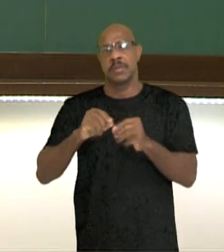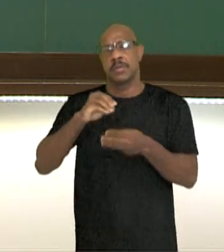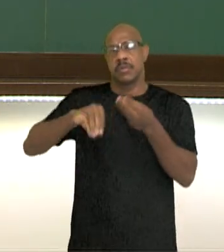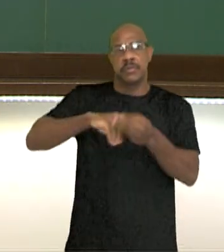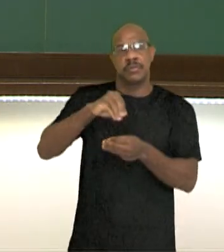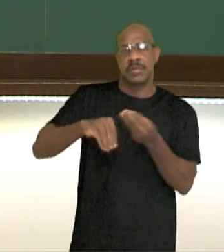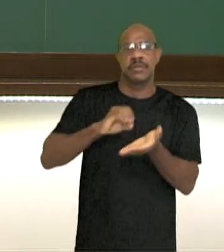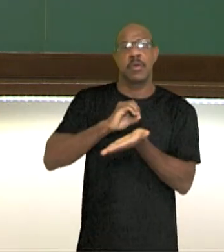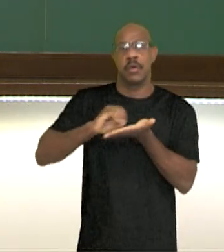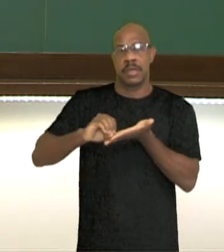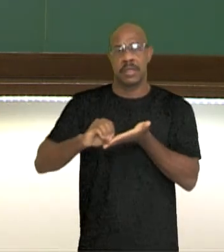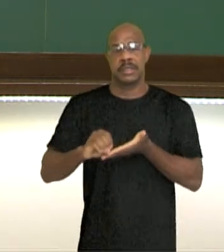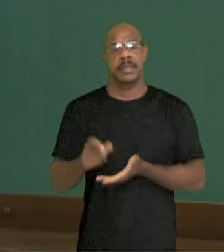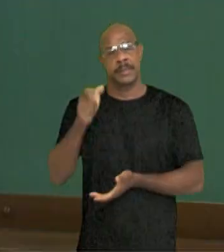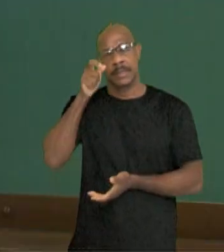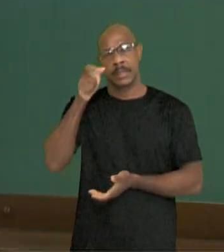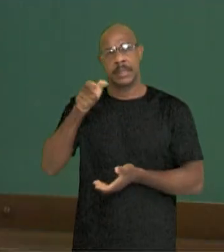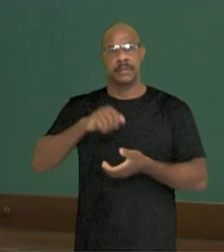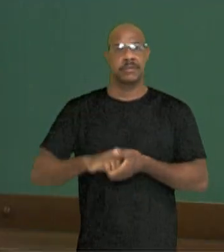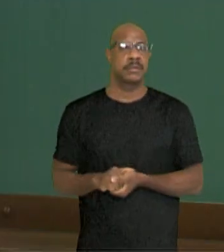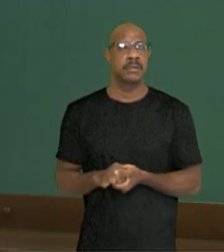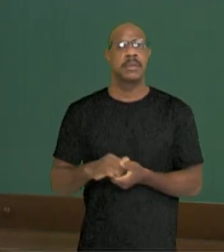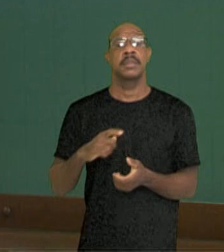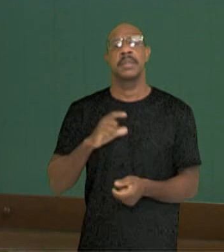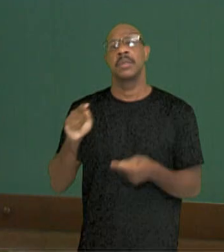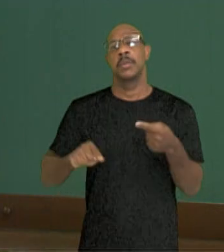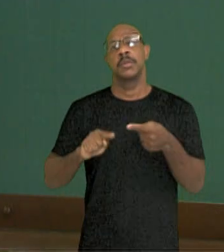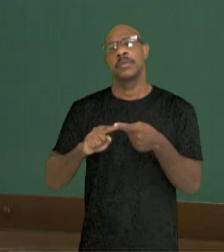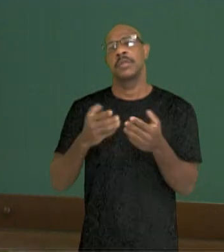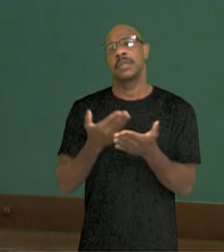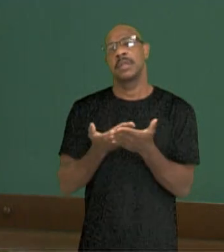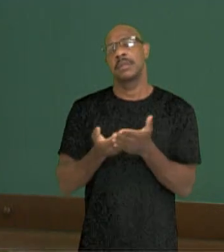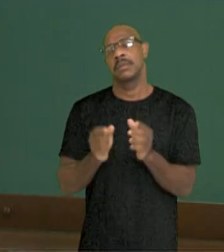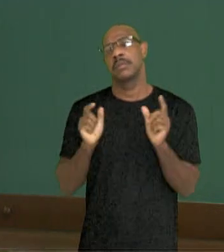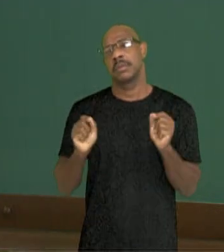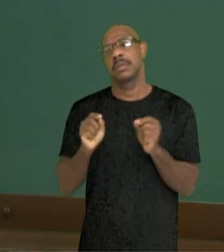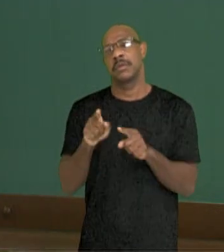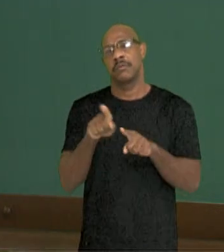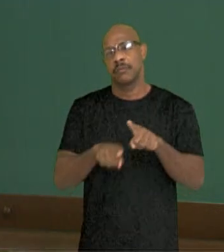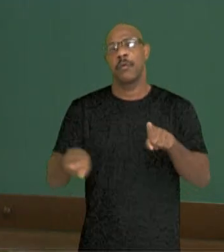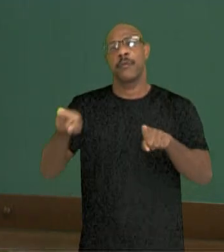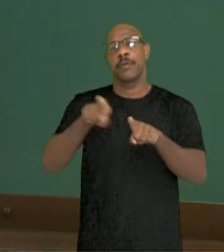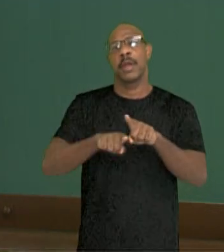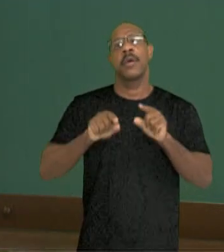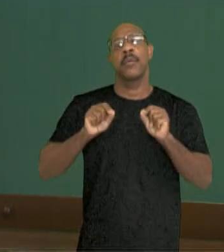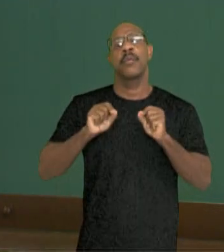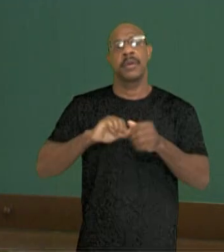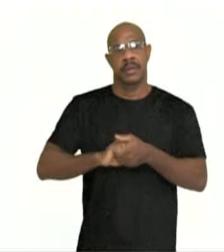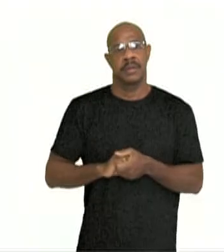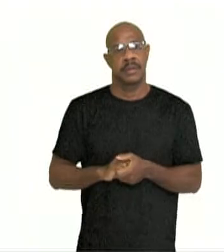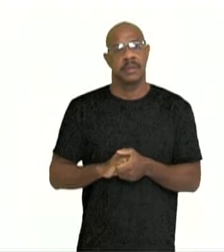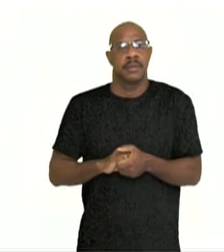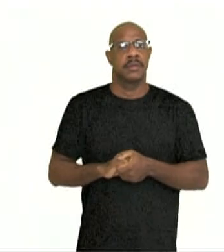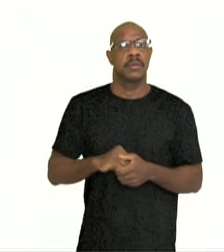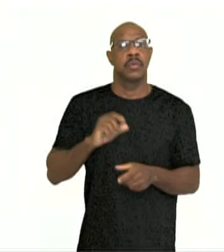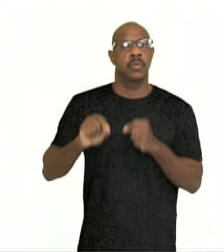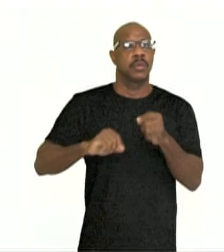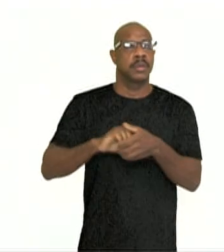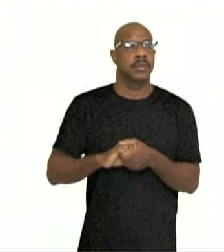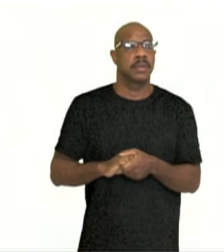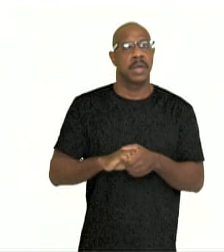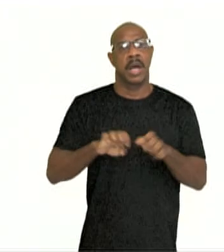interessante. Nós temos como objetivos desta aula retomar os fundamentos sobre a